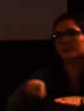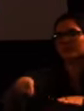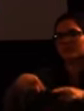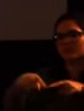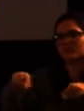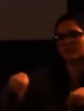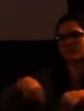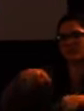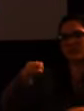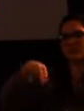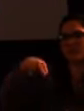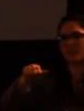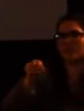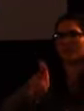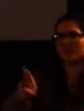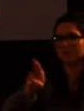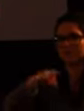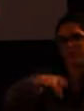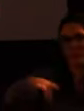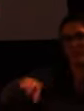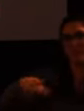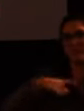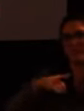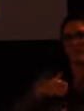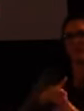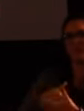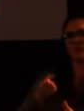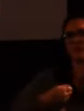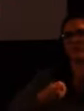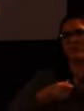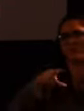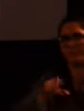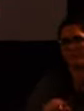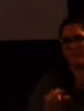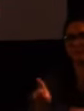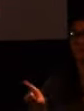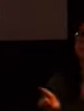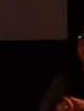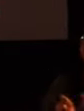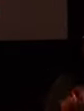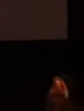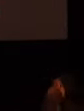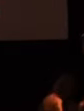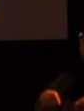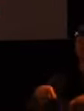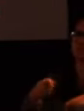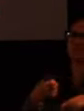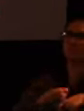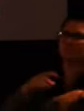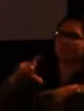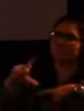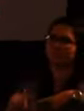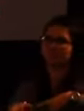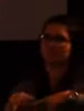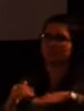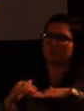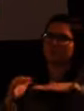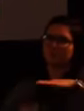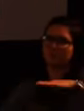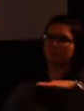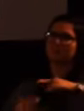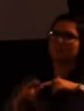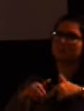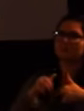gente vai ver lá no quadro que para cada zona tem um tamanho de lote mínimo, e pode também ser inferior nesse mesmo caso que eu falei para vocês,